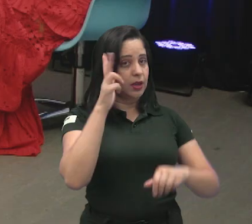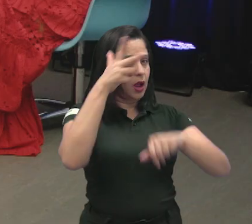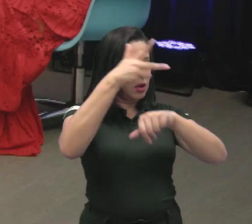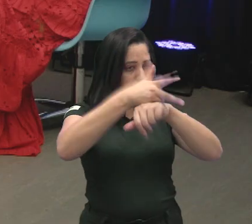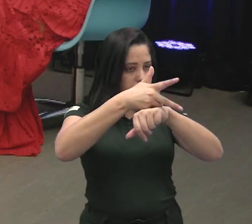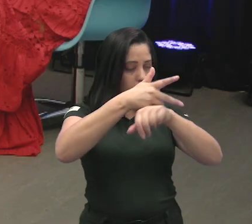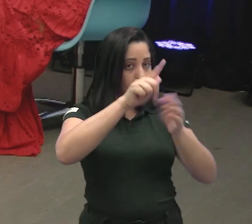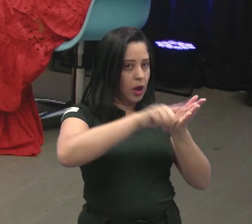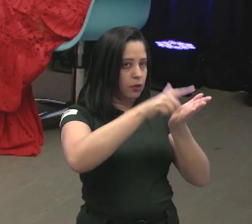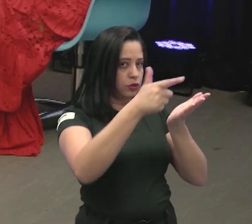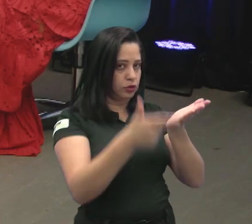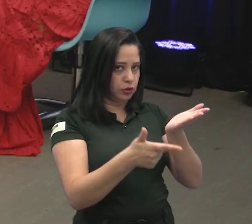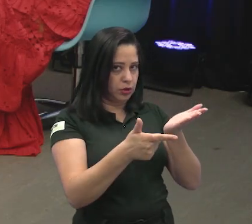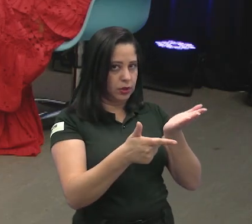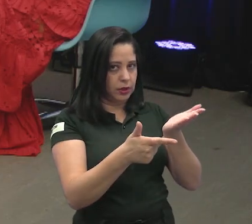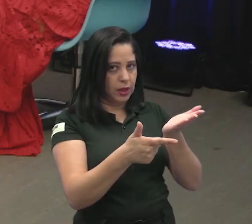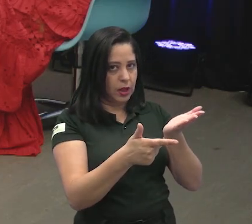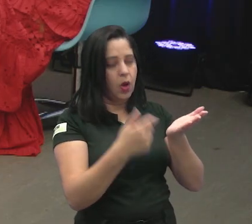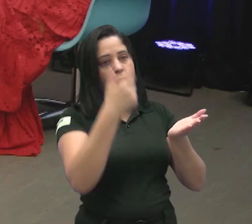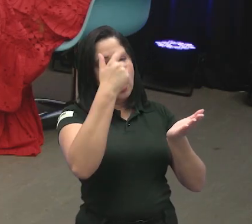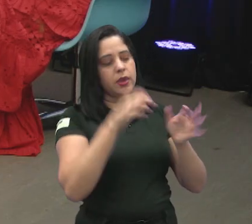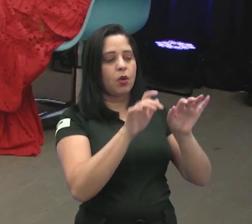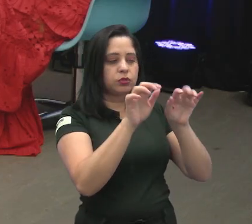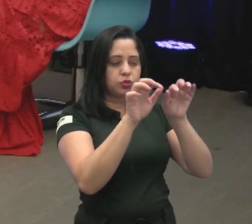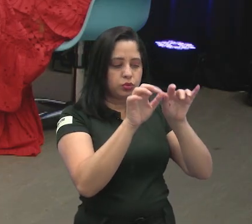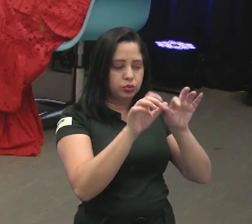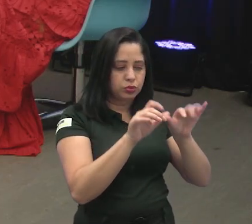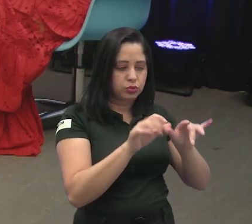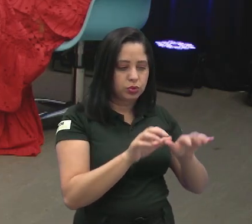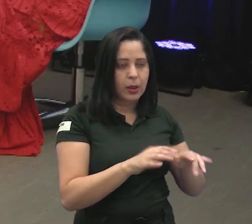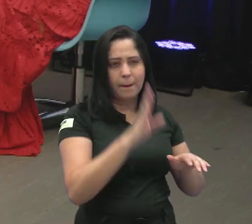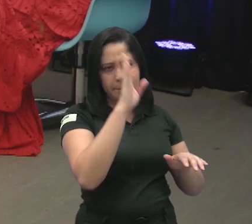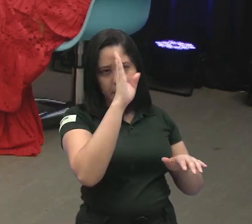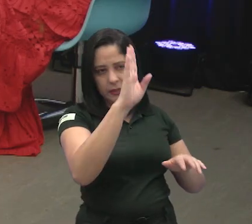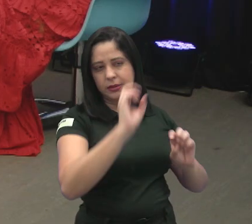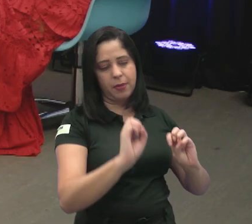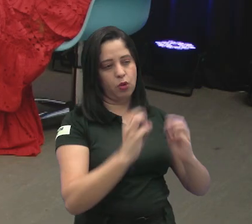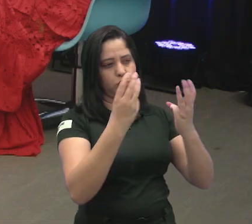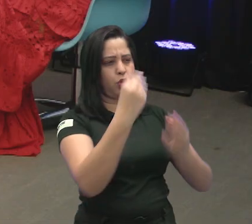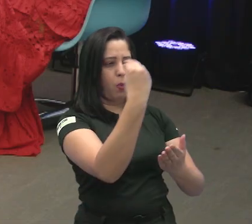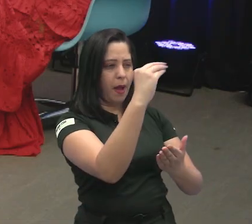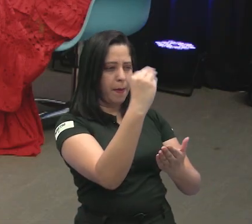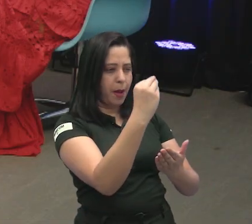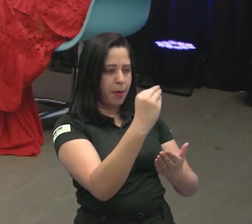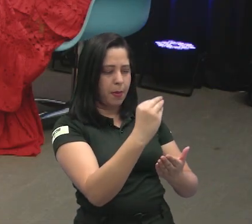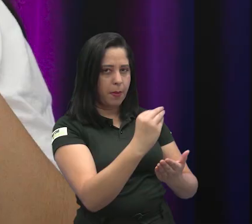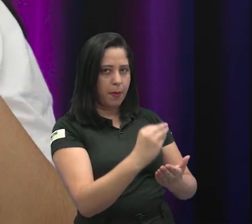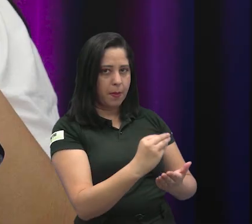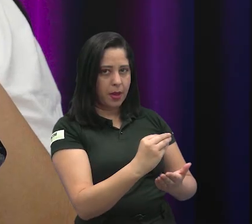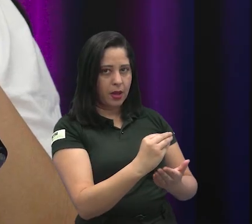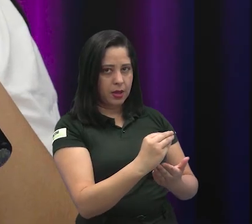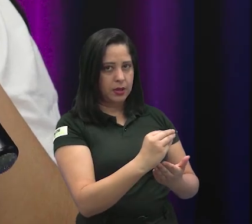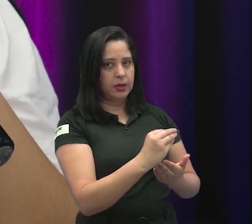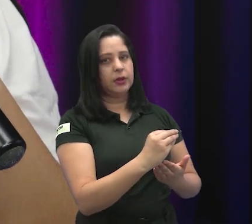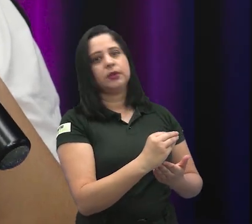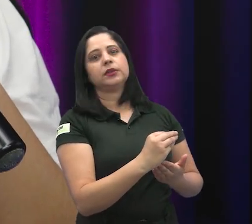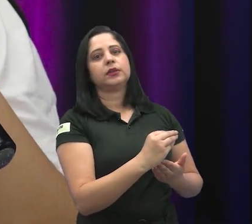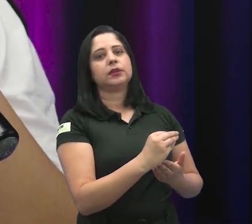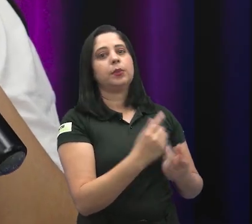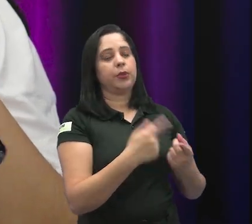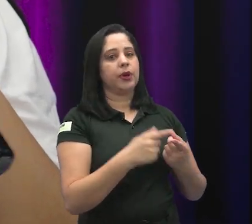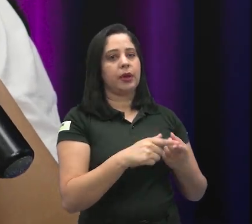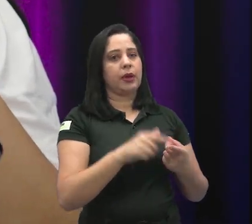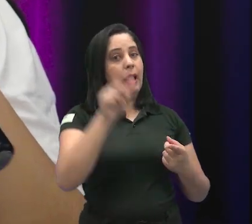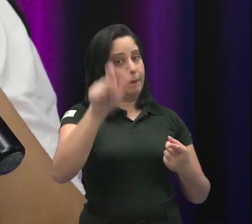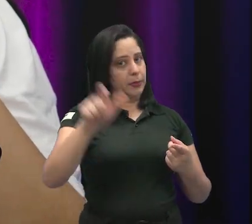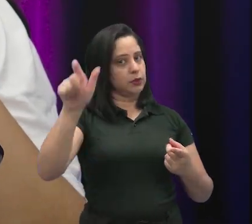de manhã, né? E aí tem o tempo de escrever o roteiro, separar as principais atrações, ver qual ordem vai entrar cada coisa, para aprender a pessoa também,